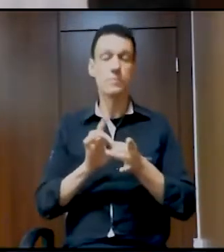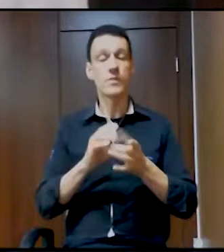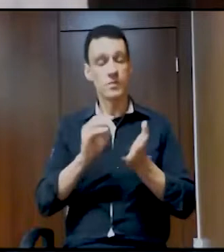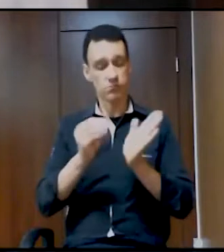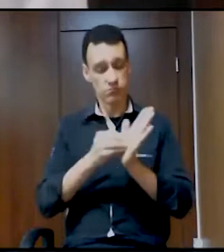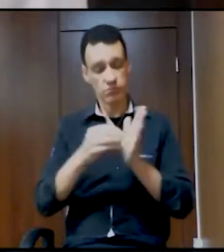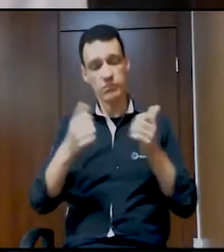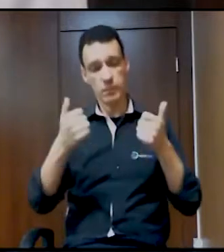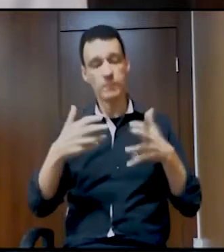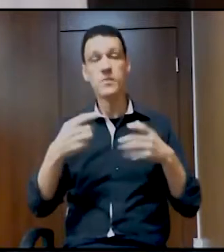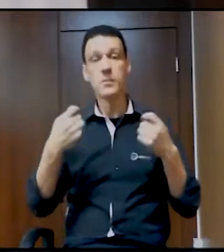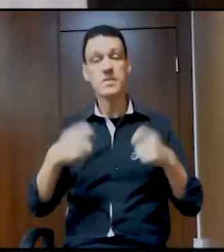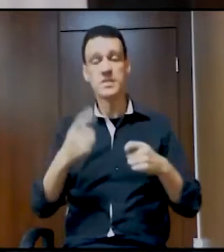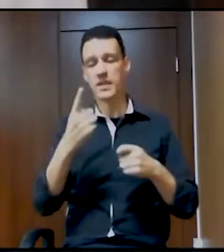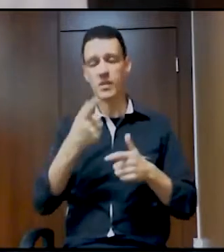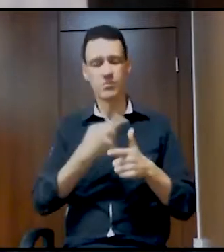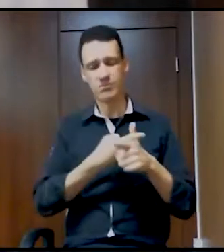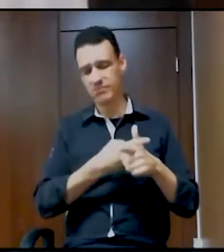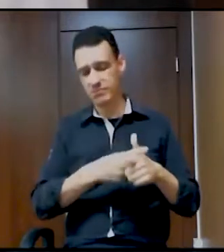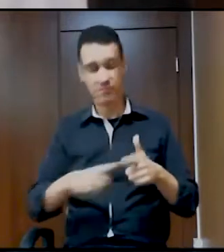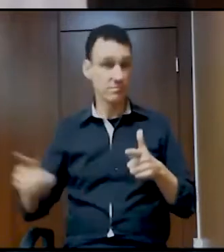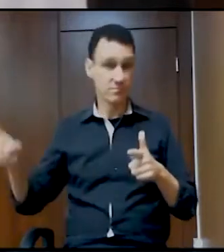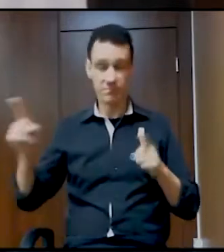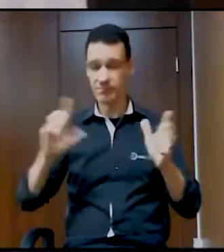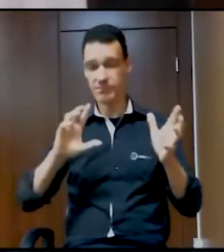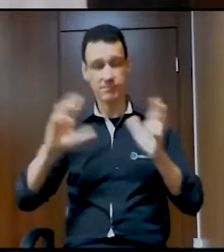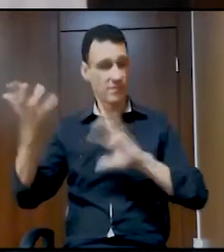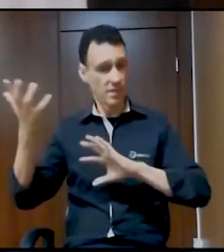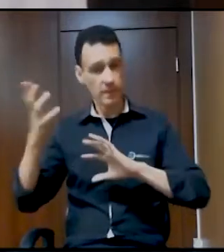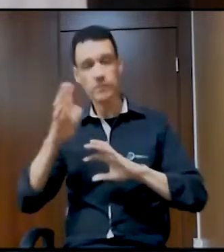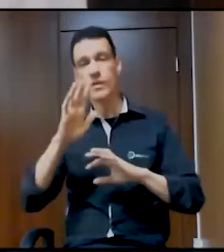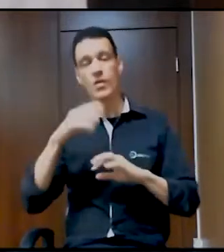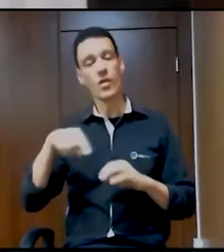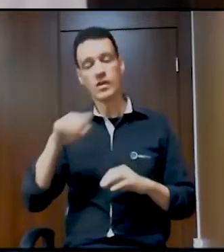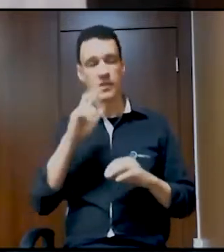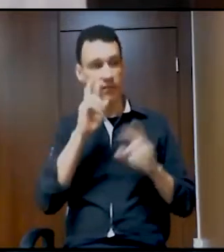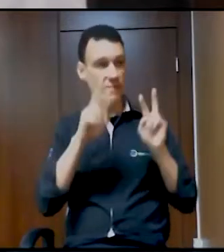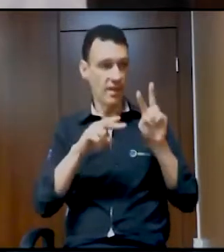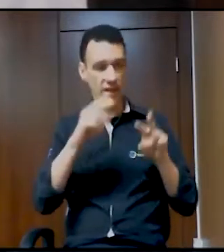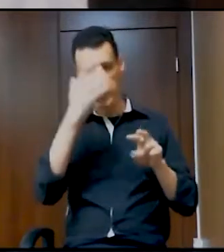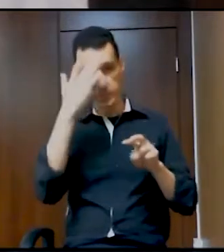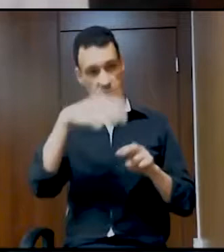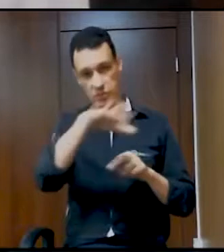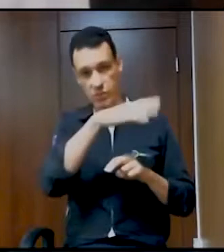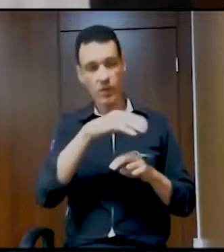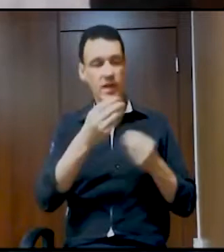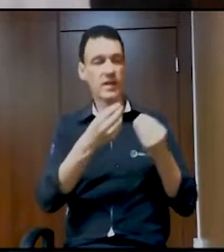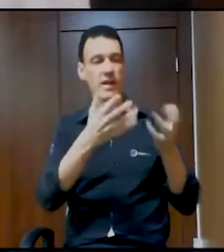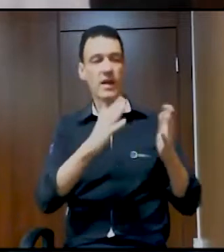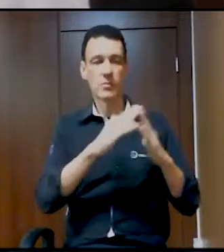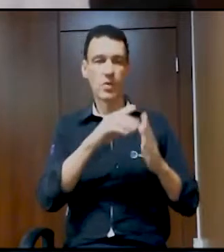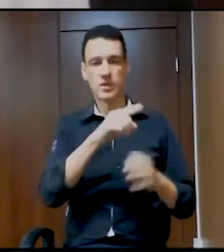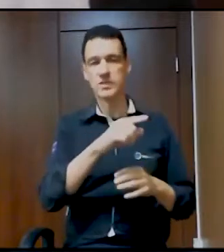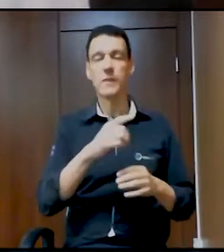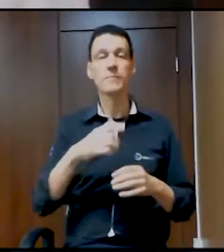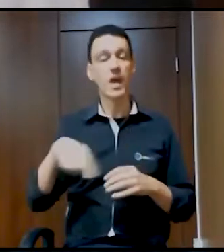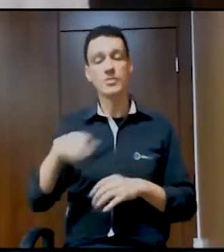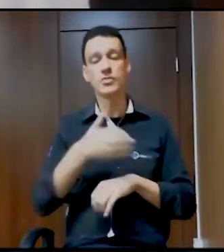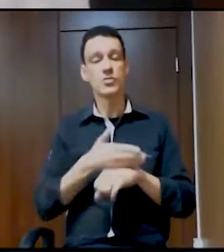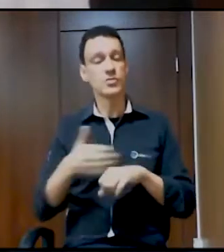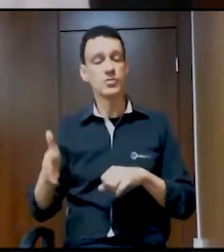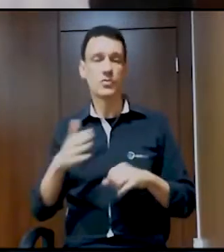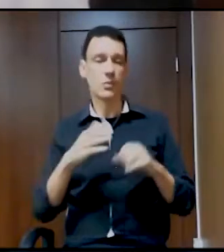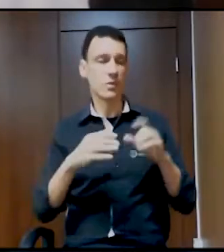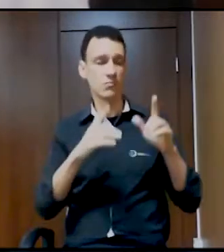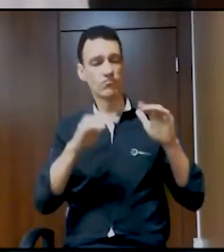ter uma catástrofe para que a gente possa ver as pessoas, dar uma moradia. A gente tem o costume de colocar um